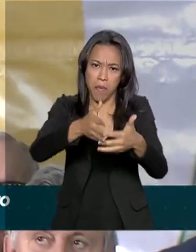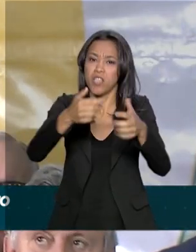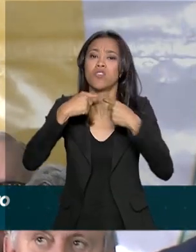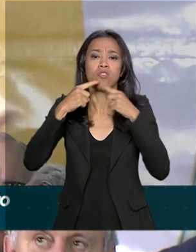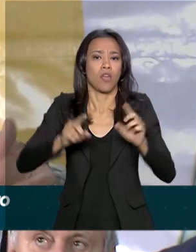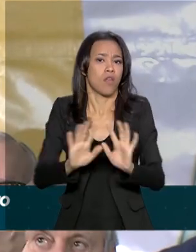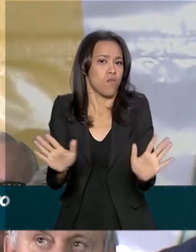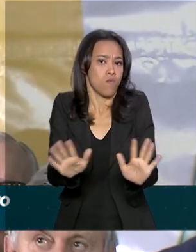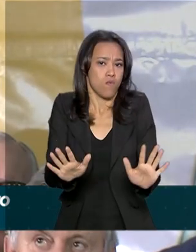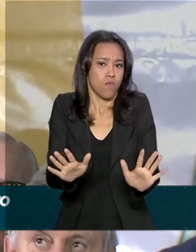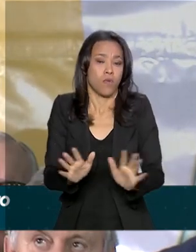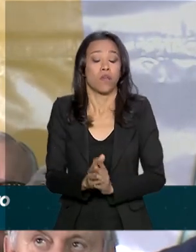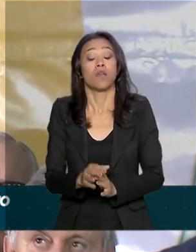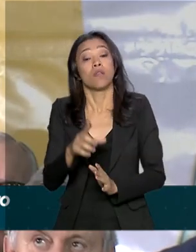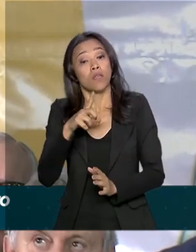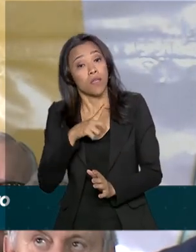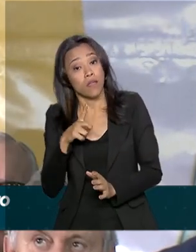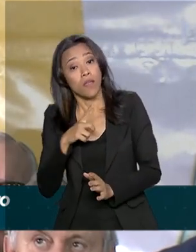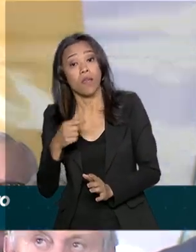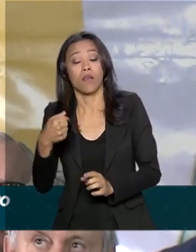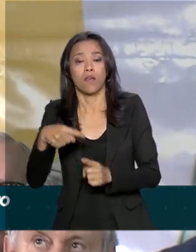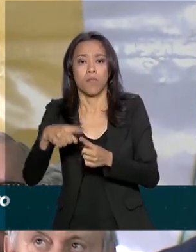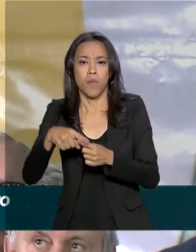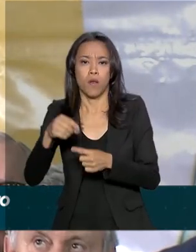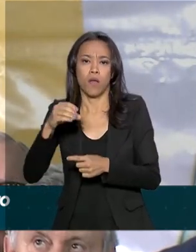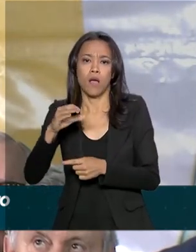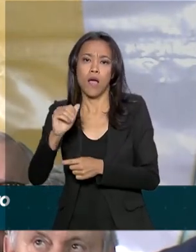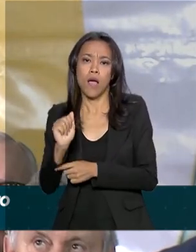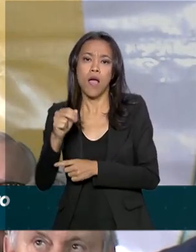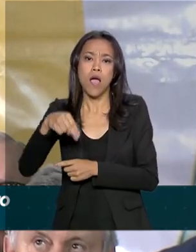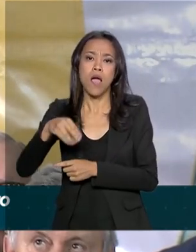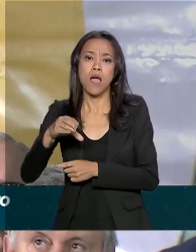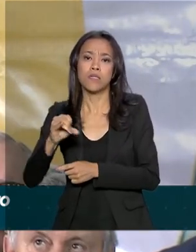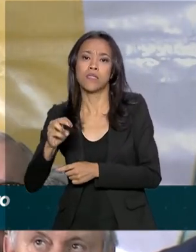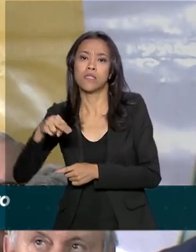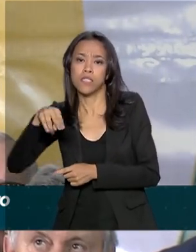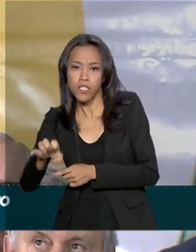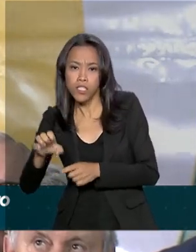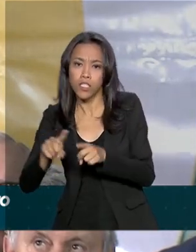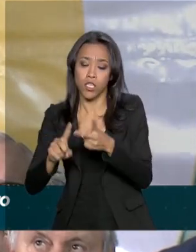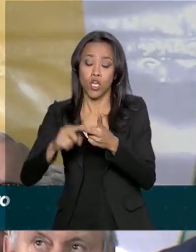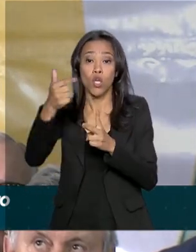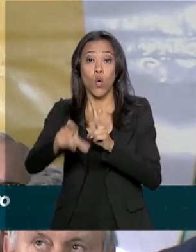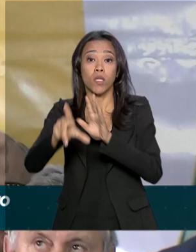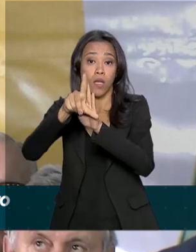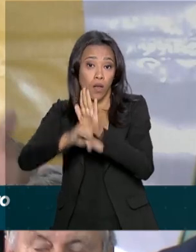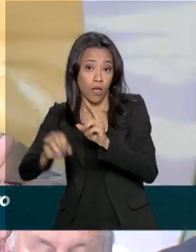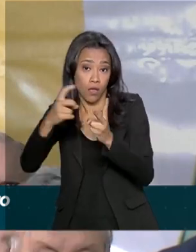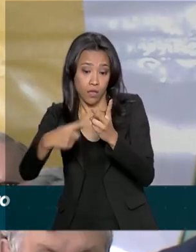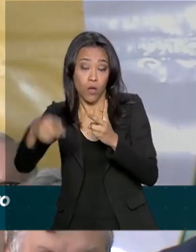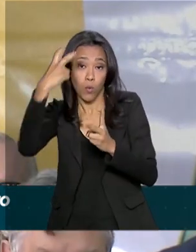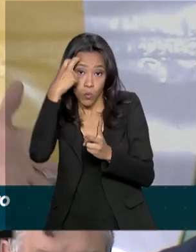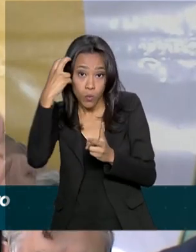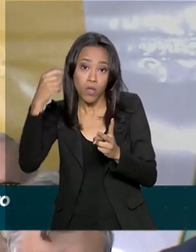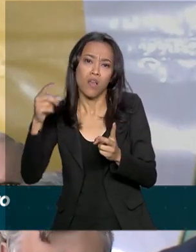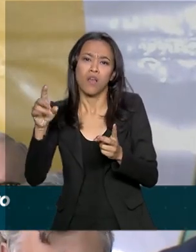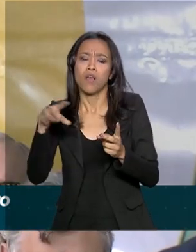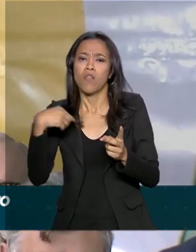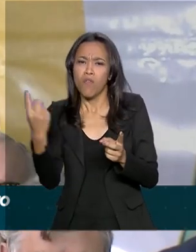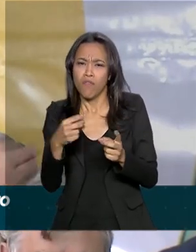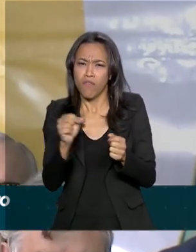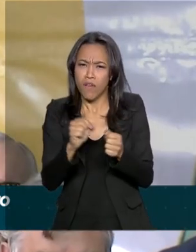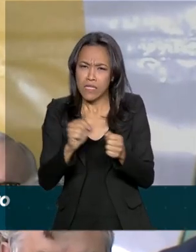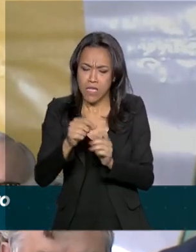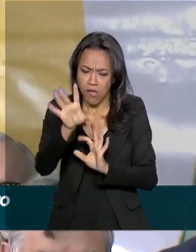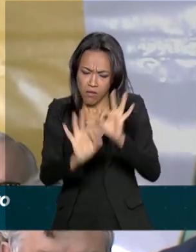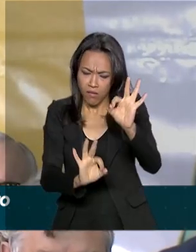Ancine, quer Via Lei Rouanet, fazer peças ditas culturais que vão contra os interesses